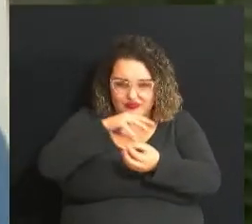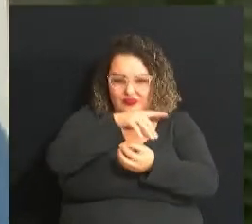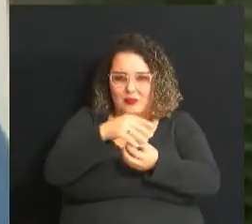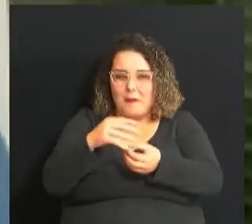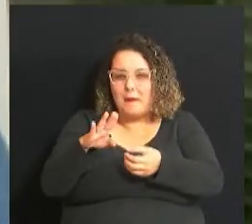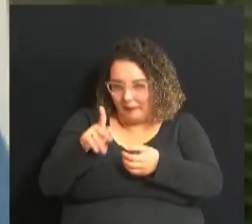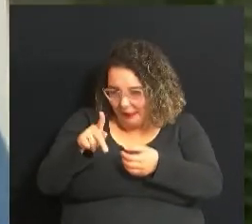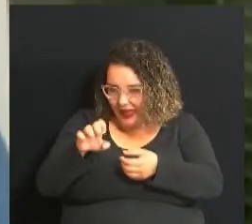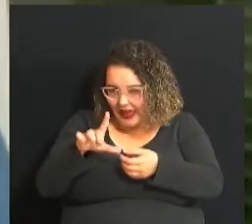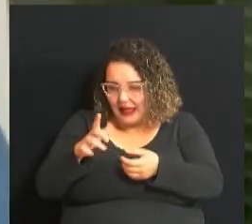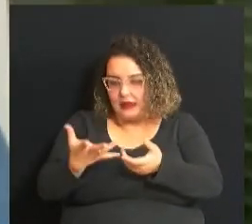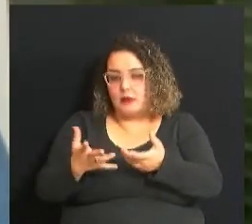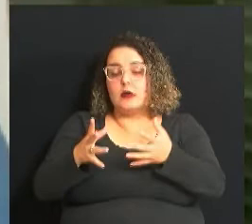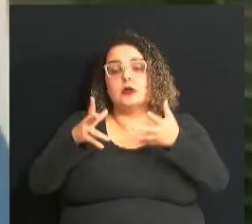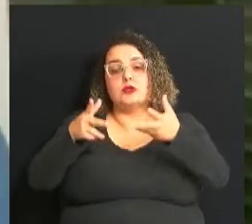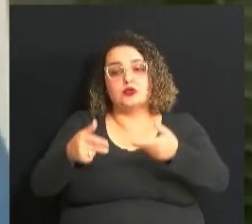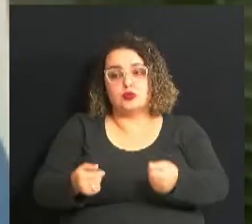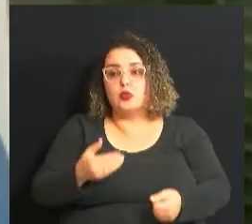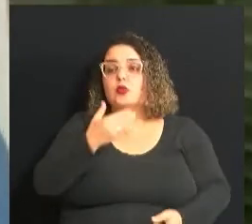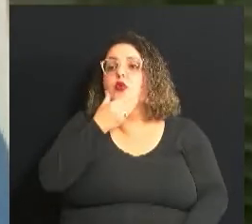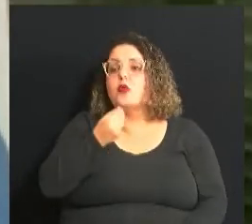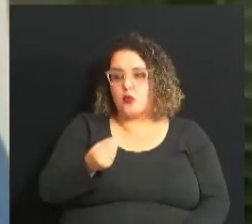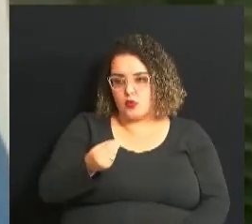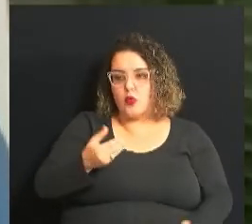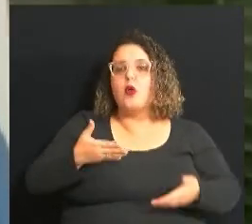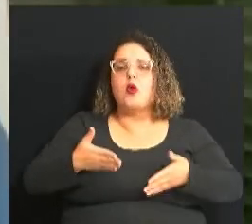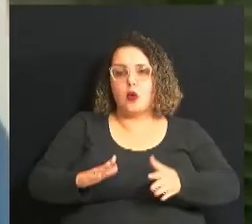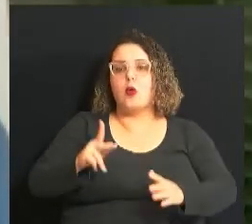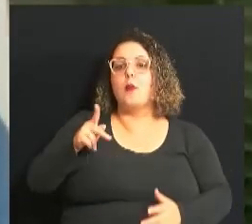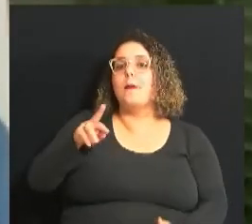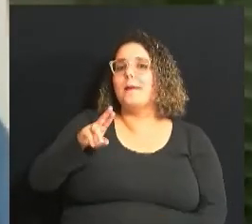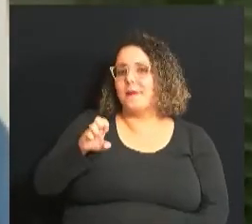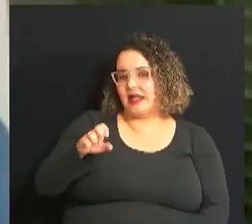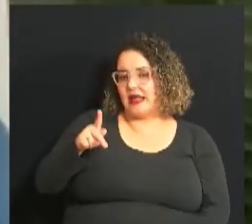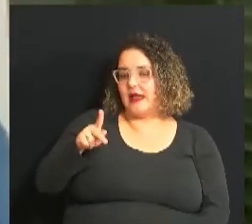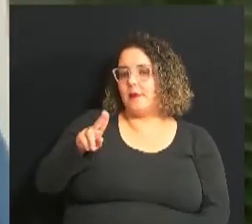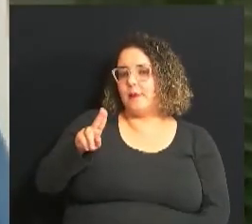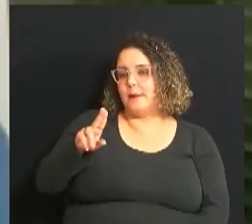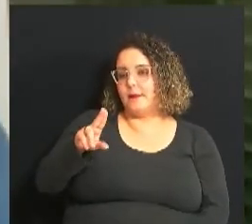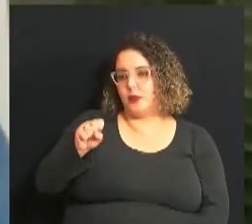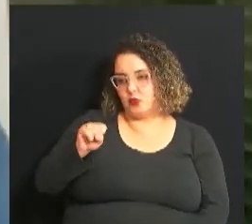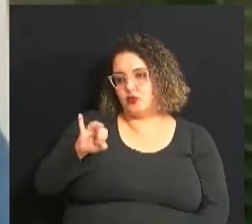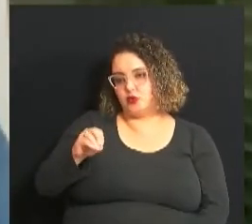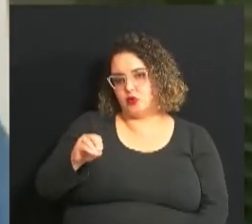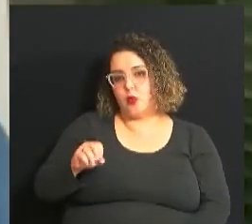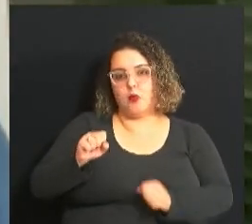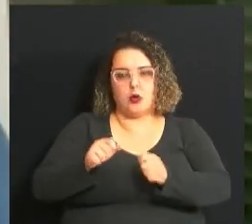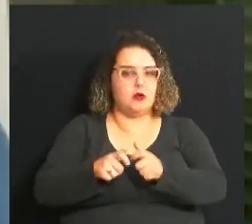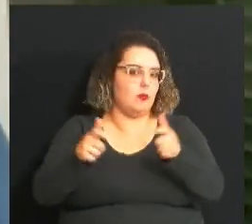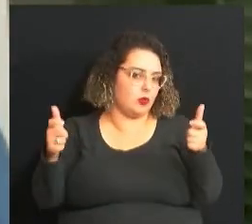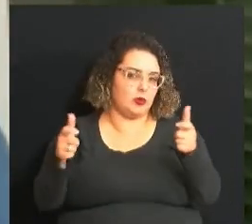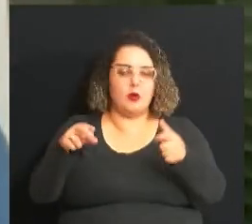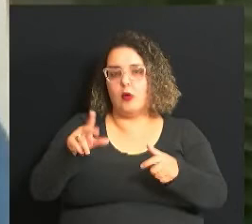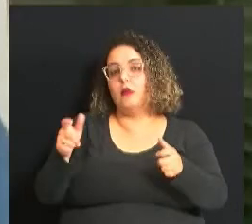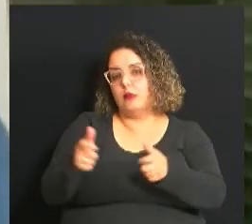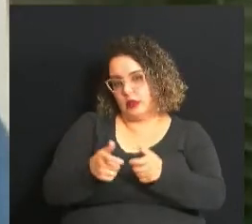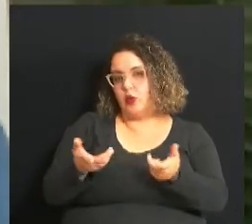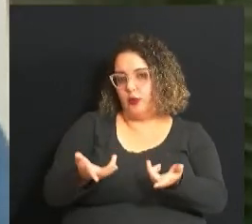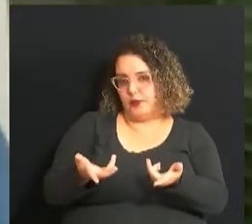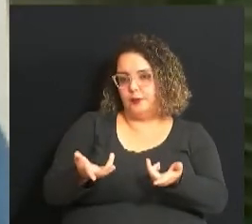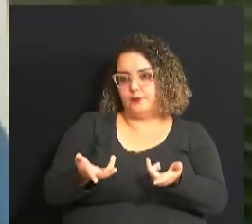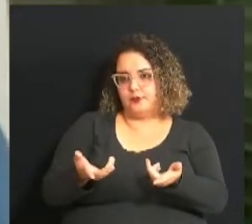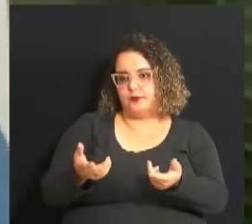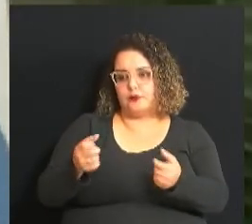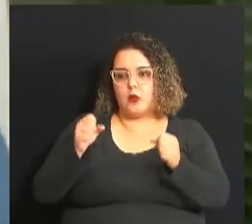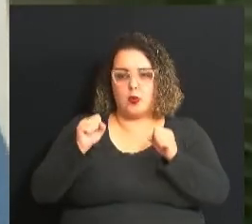todo homem, ele nasce com um prepúcio, né? Esse pode ser excessivo ou não. E pode também ter a tal